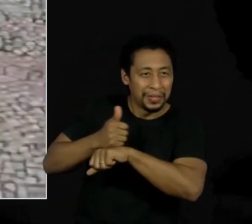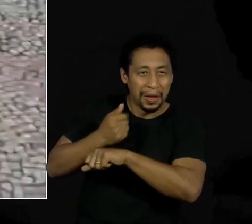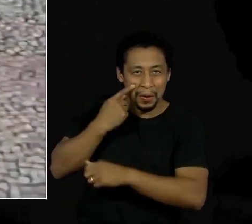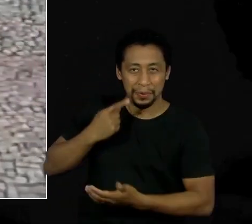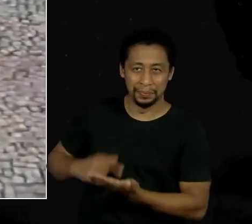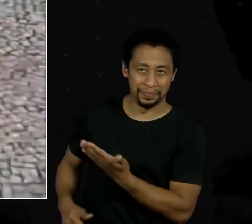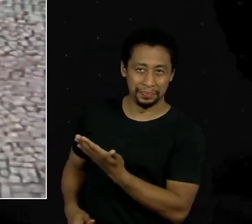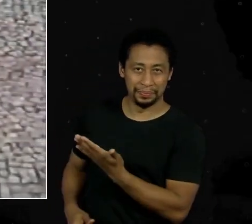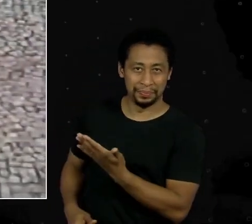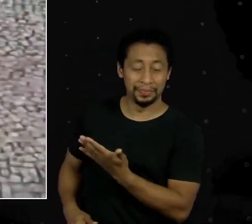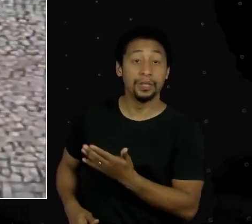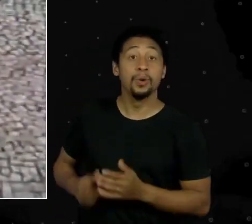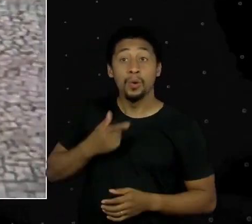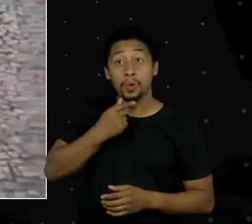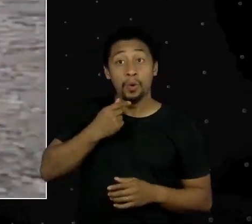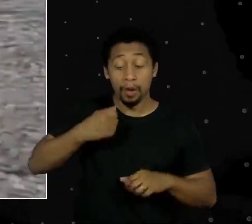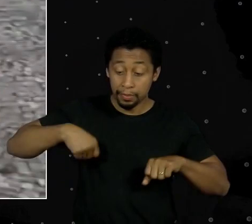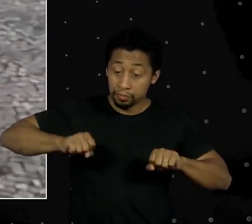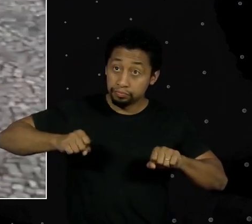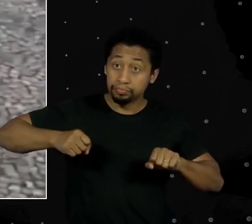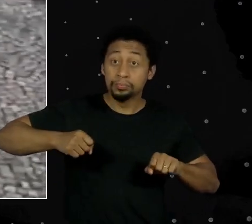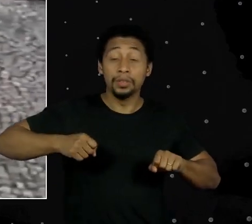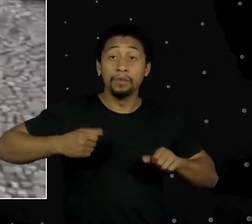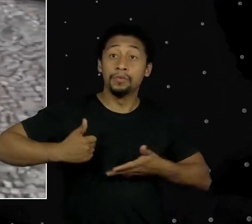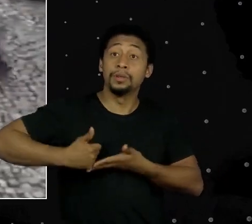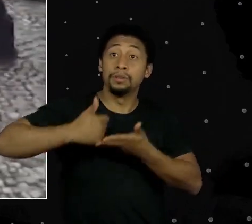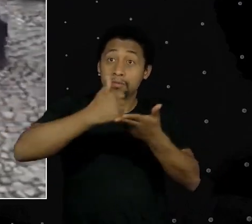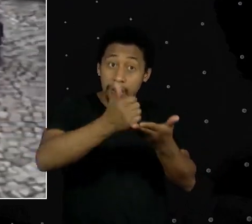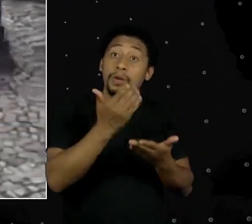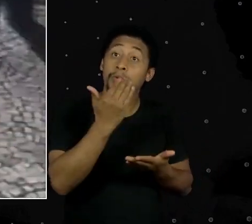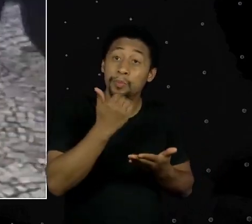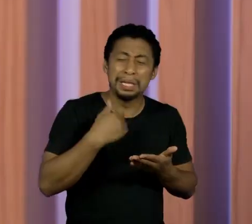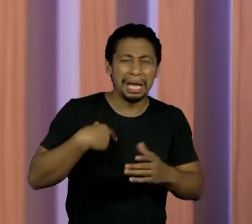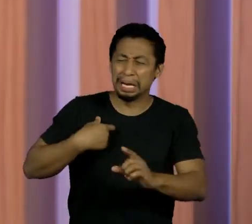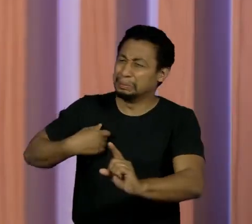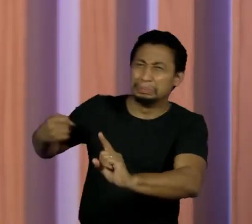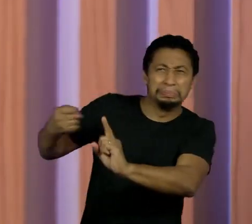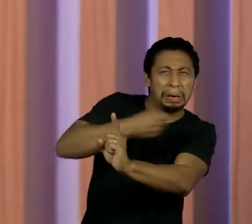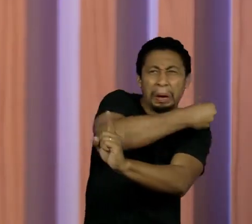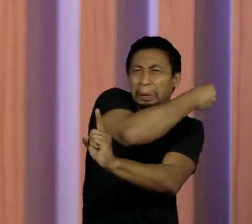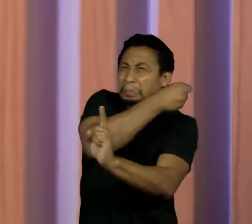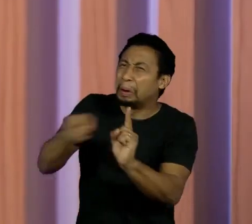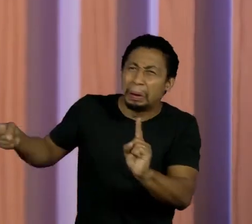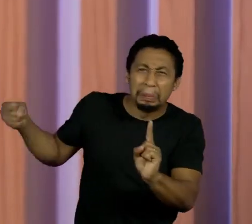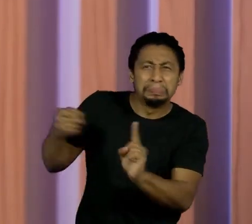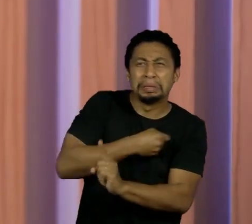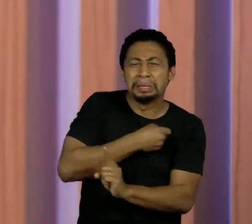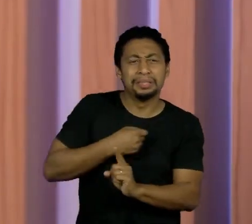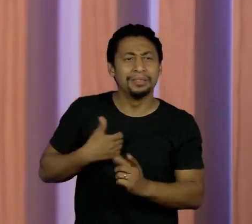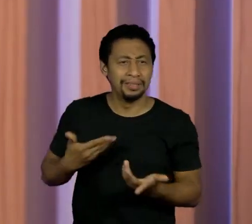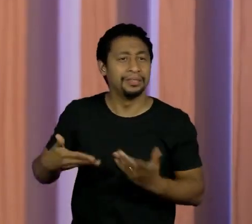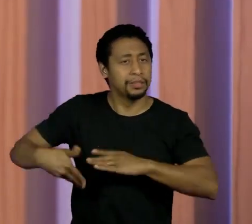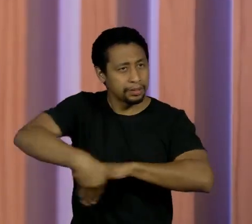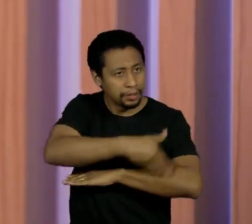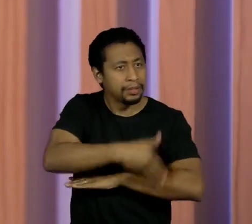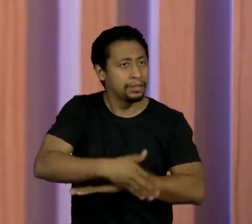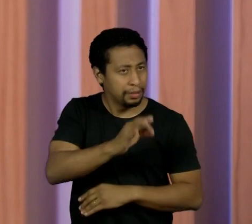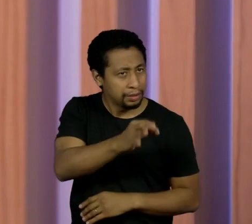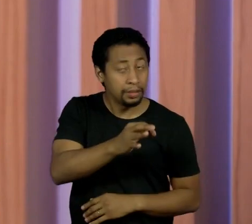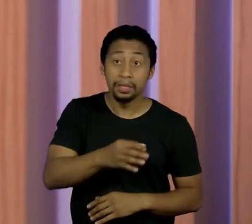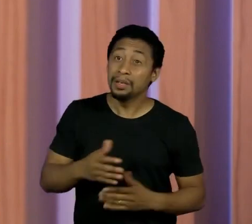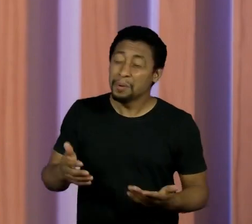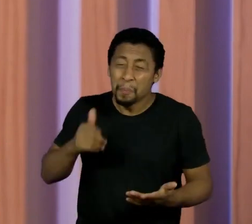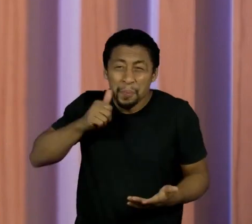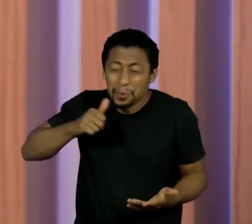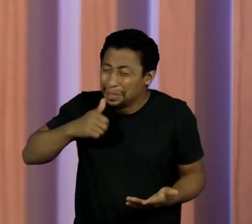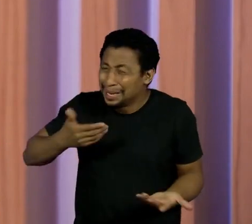entregador de aplicativo numa calçada. Grotesca, violenta, uma mulher... E